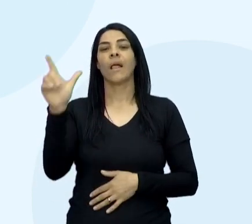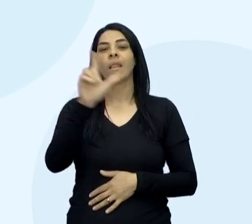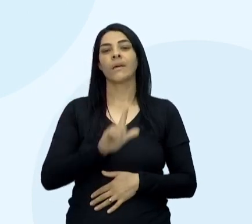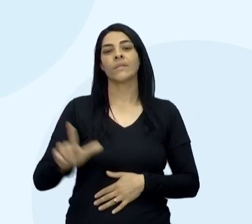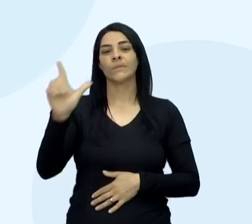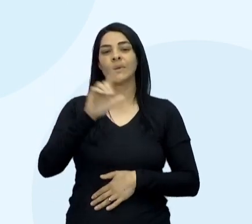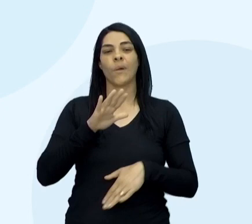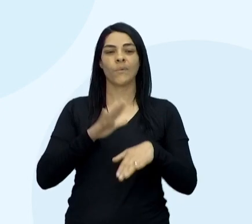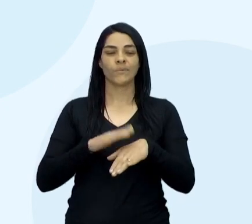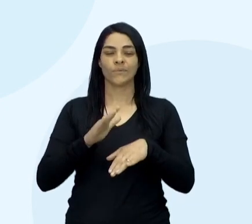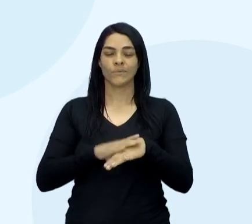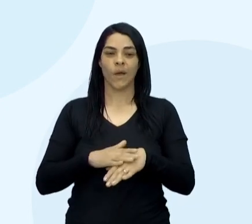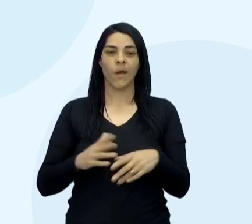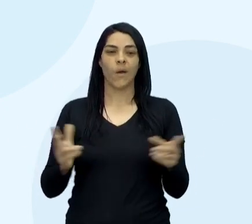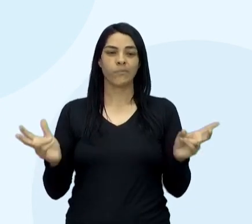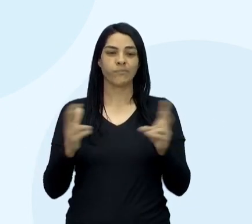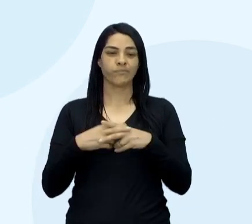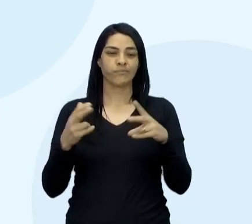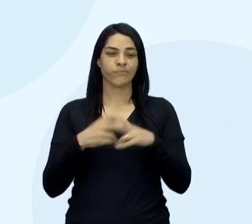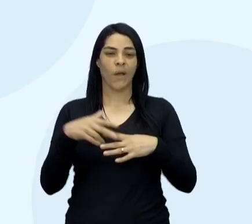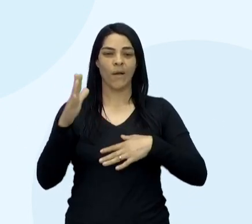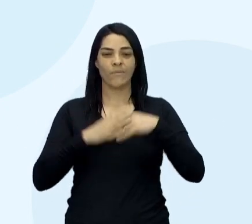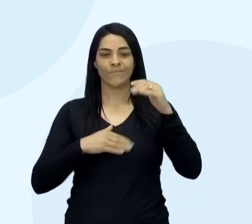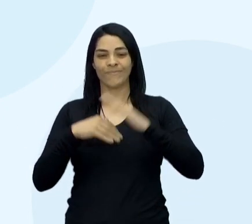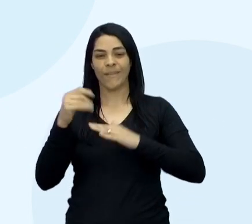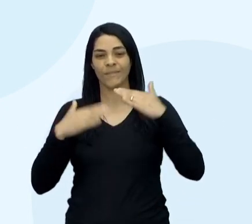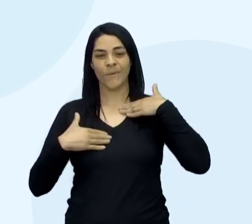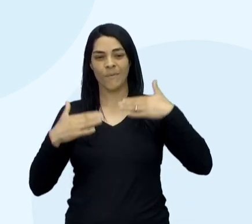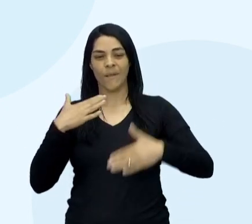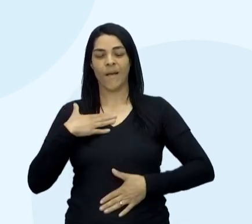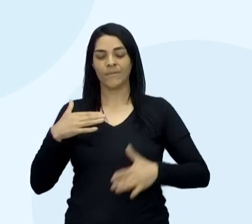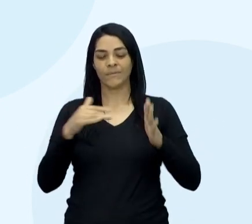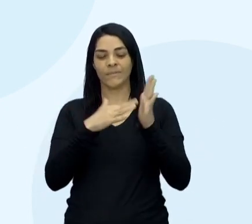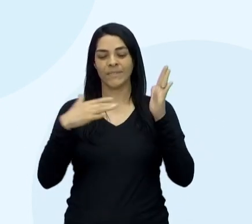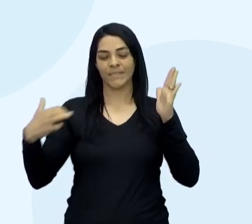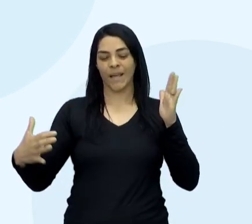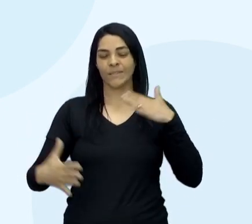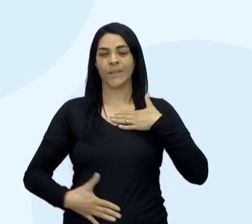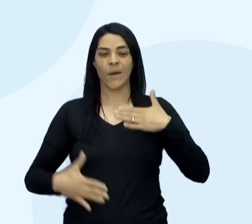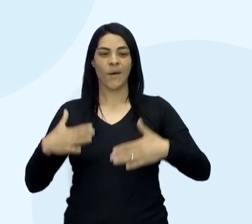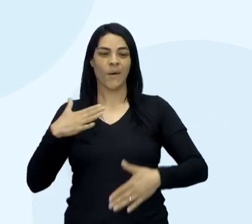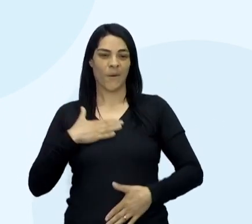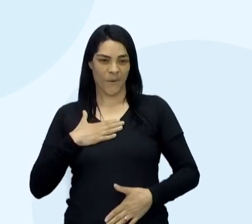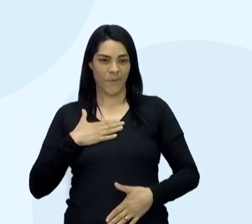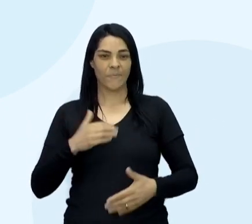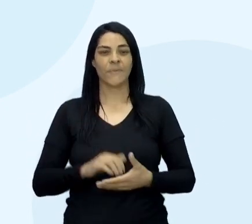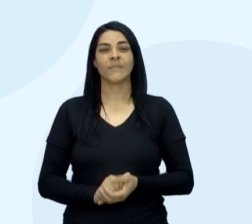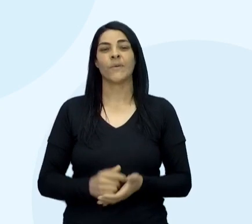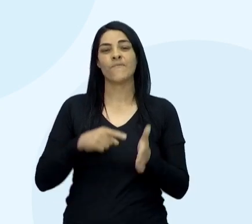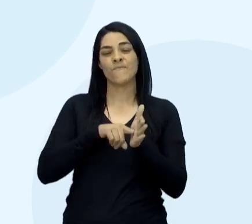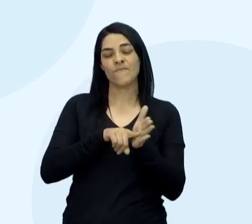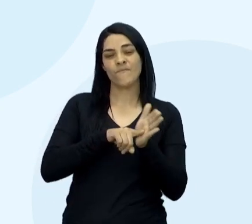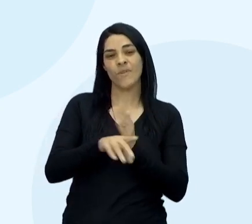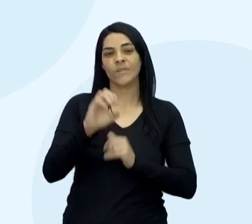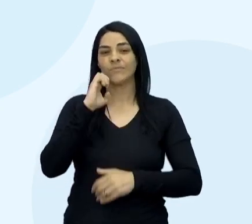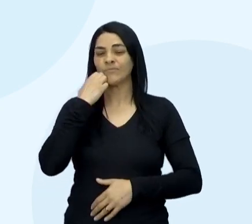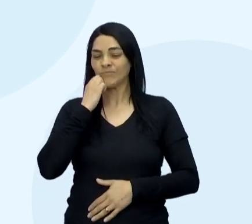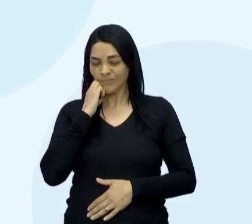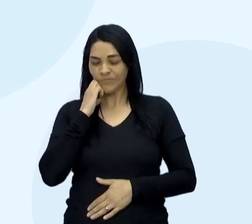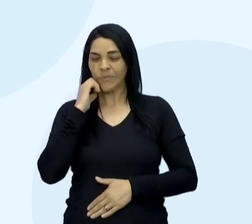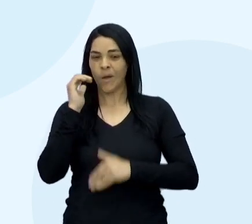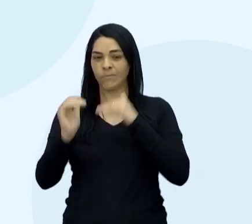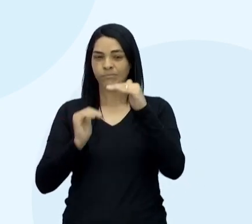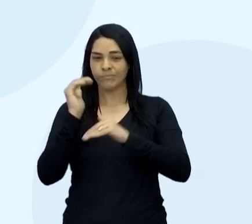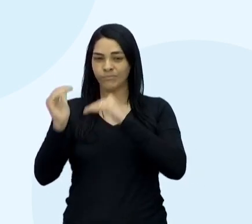Mara Valéria, a Estética do Corpo, o professor Juscelio e eu. Este estruturante desta aula, investigação científica e processos criativos.